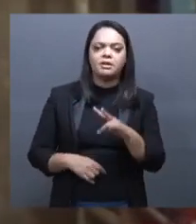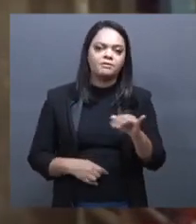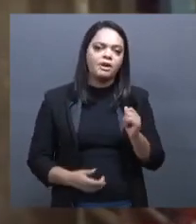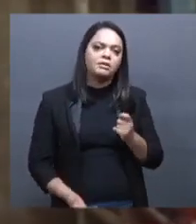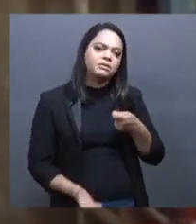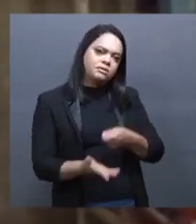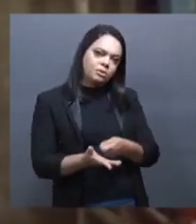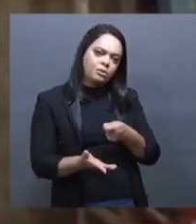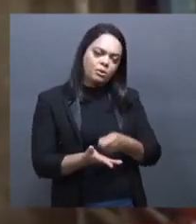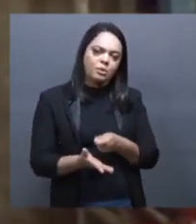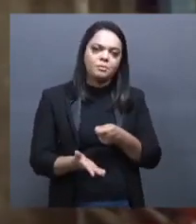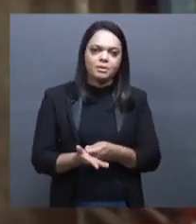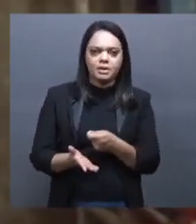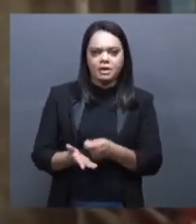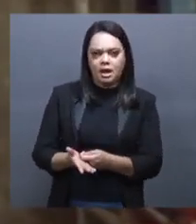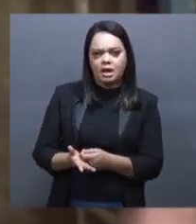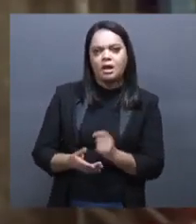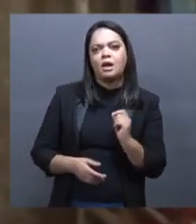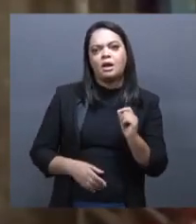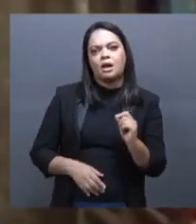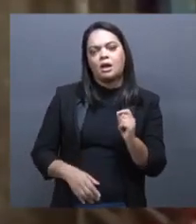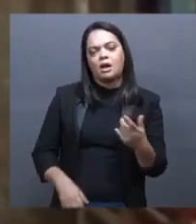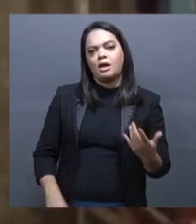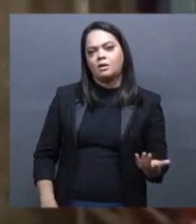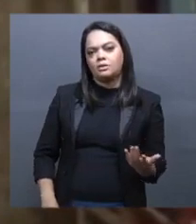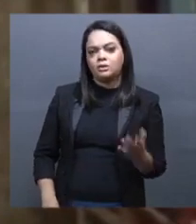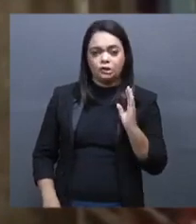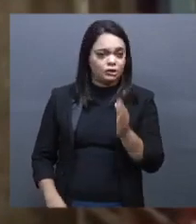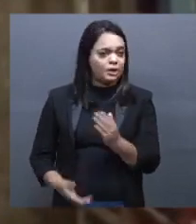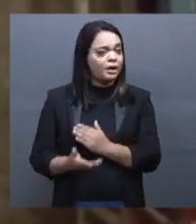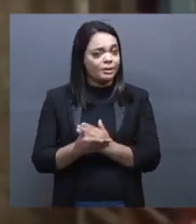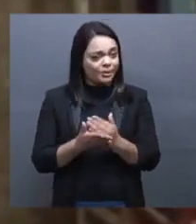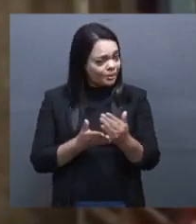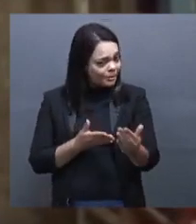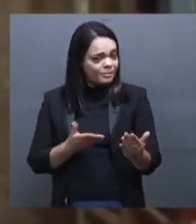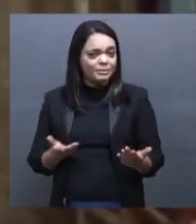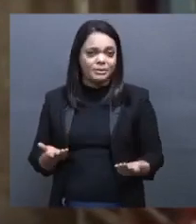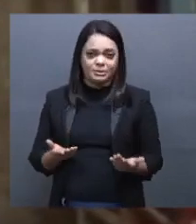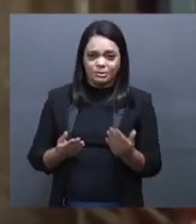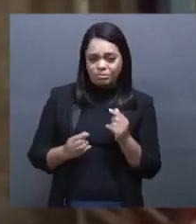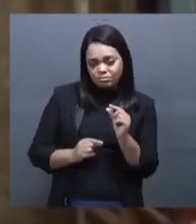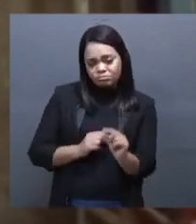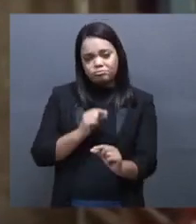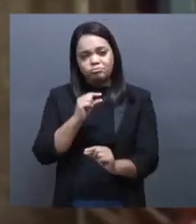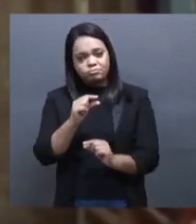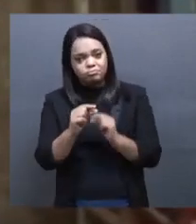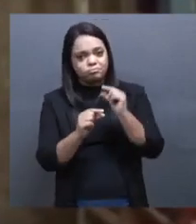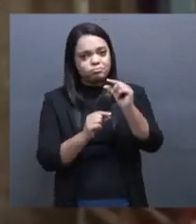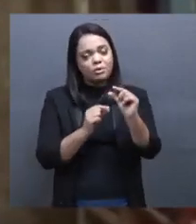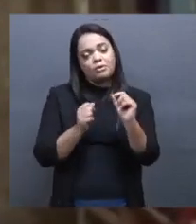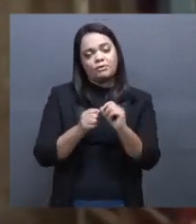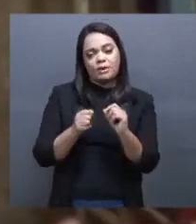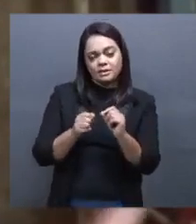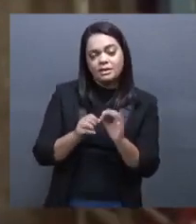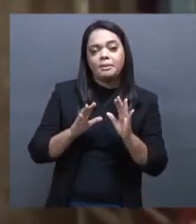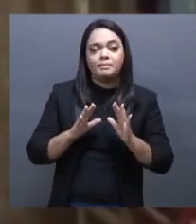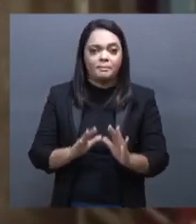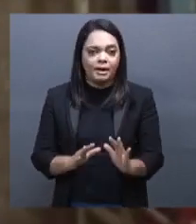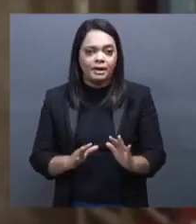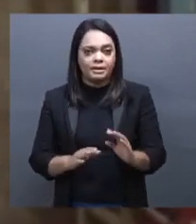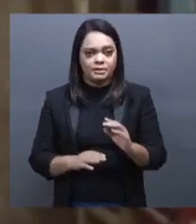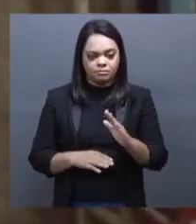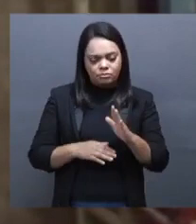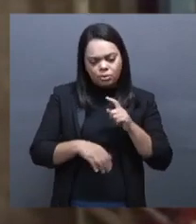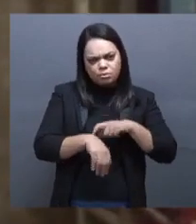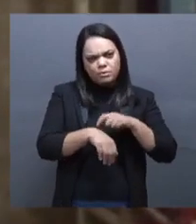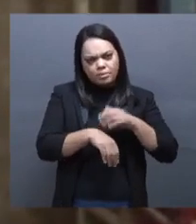obrigado a acioná-las, já começou, ainda que timidamente, a fazê-lo, mas à medida que o